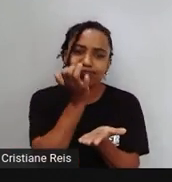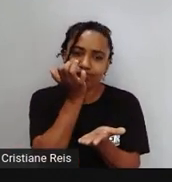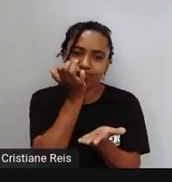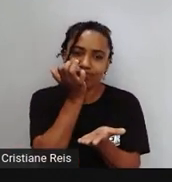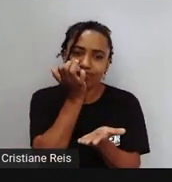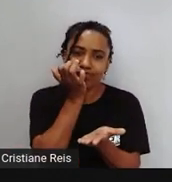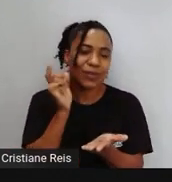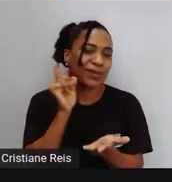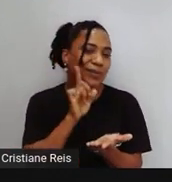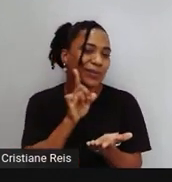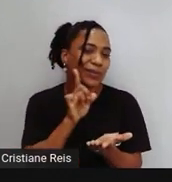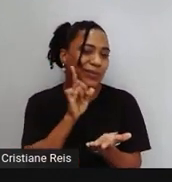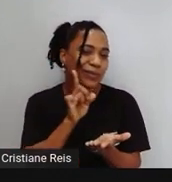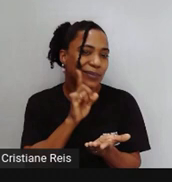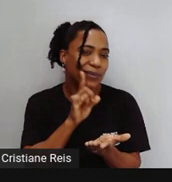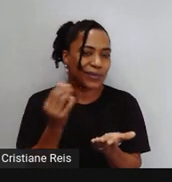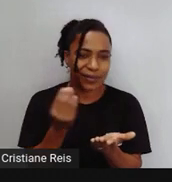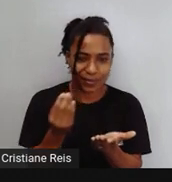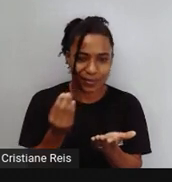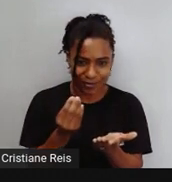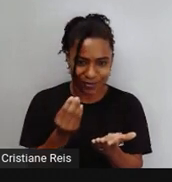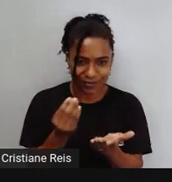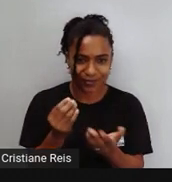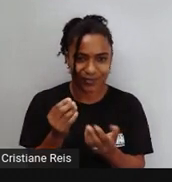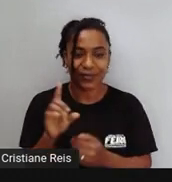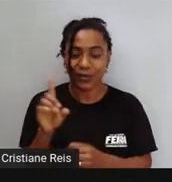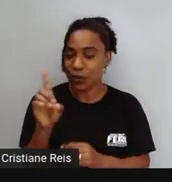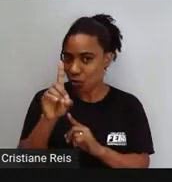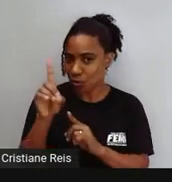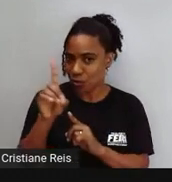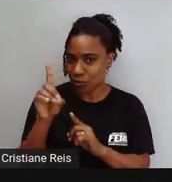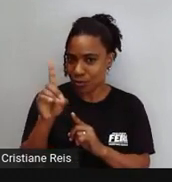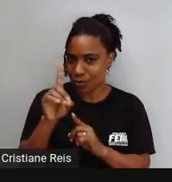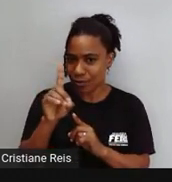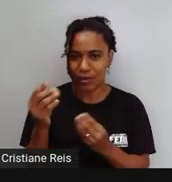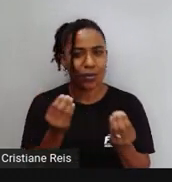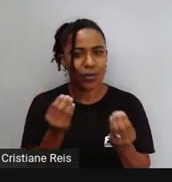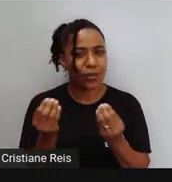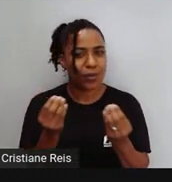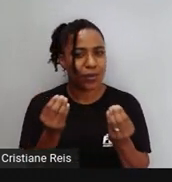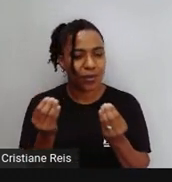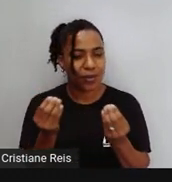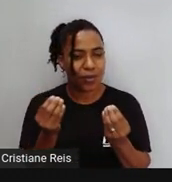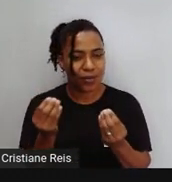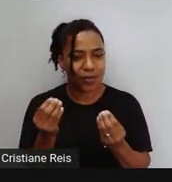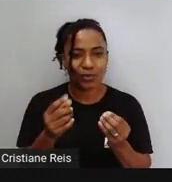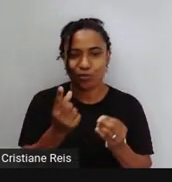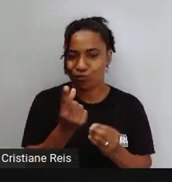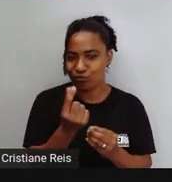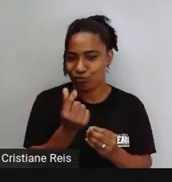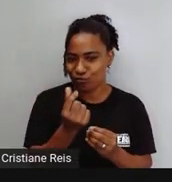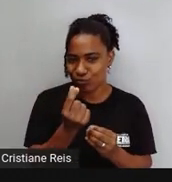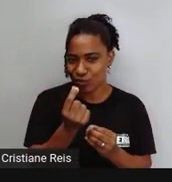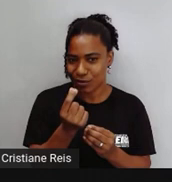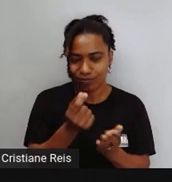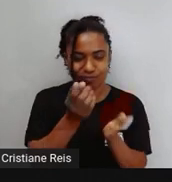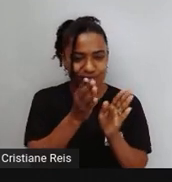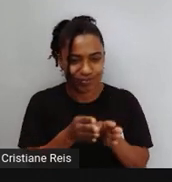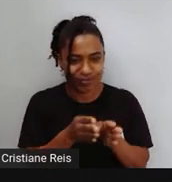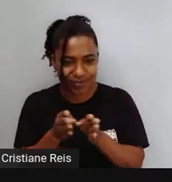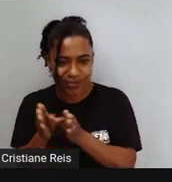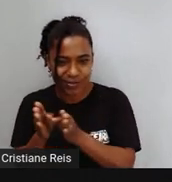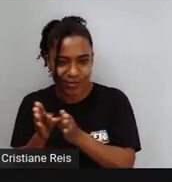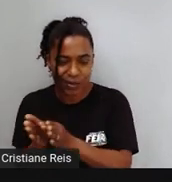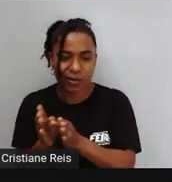Observem aqui que eu espelho para vocês na tela como eles organizam o dinheiro em inglês, né? O valor do dinheiro